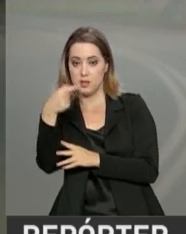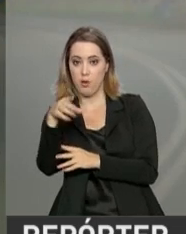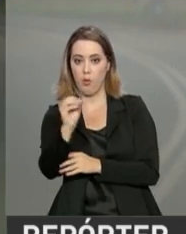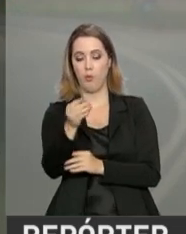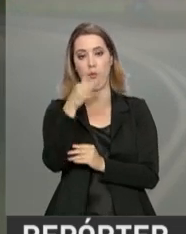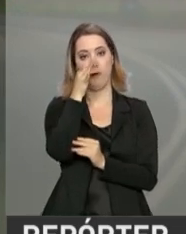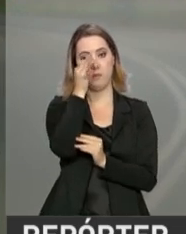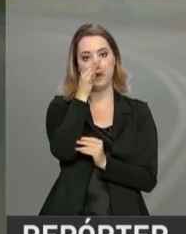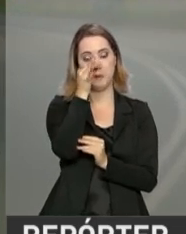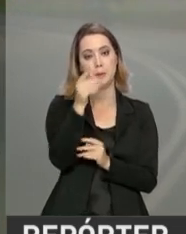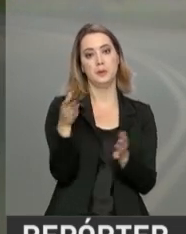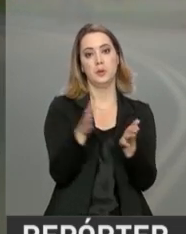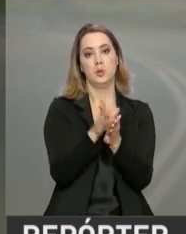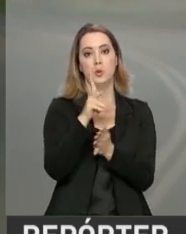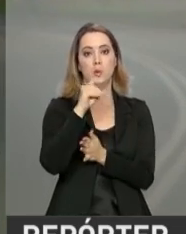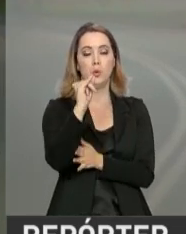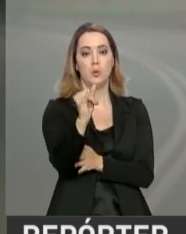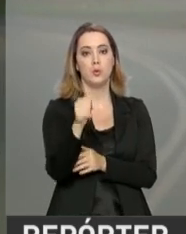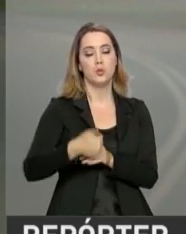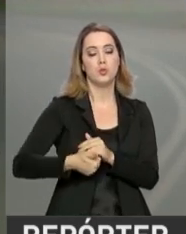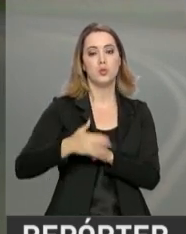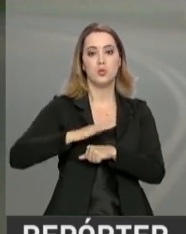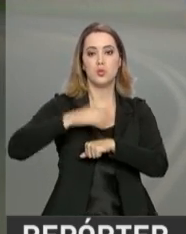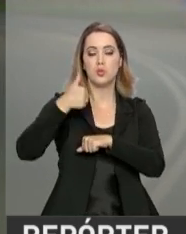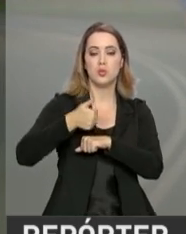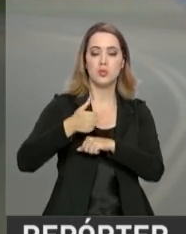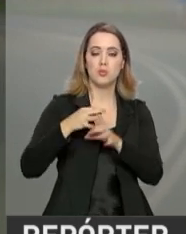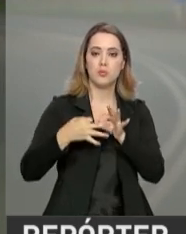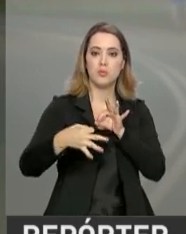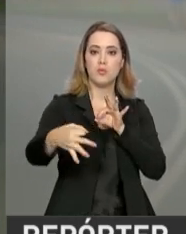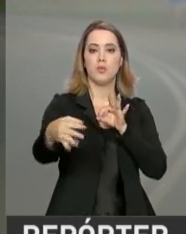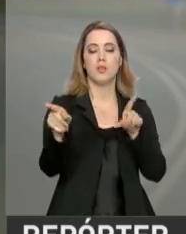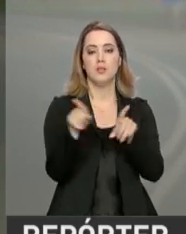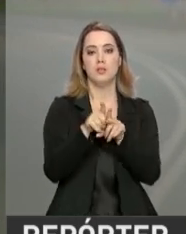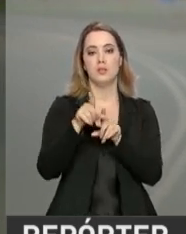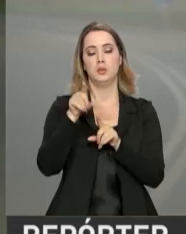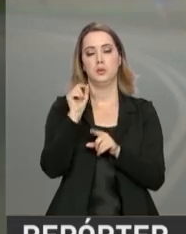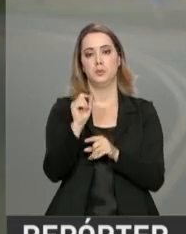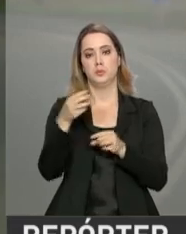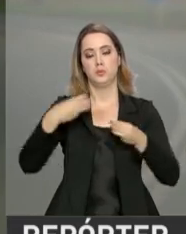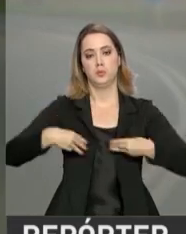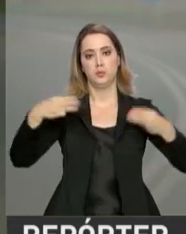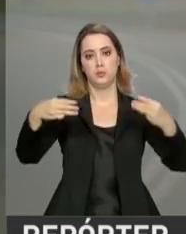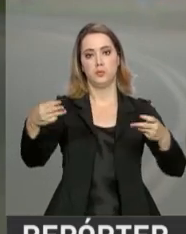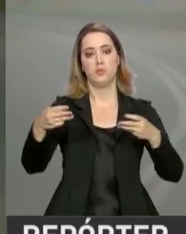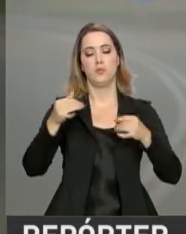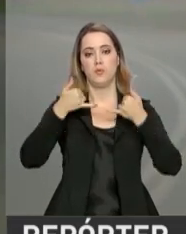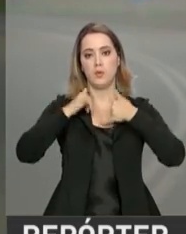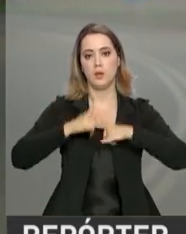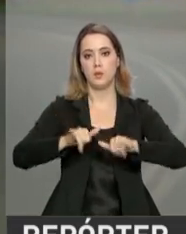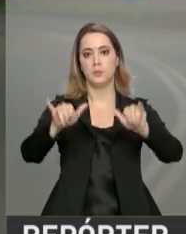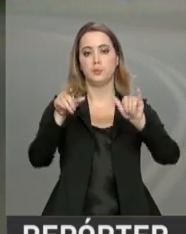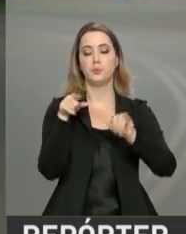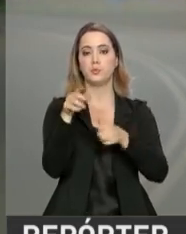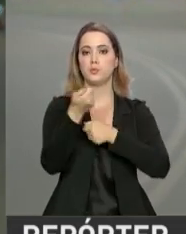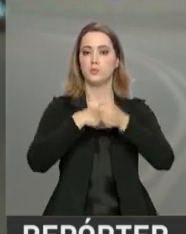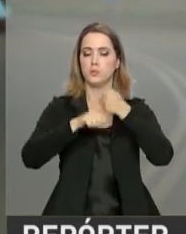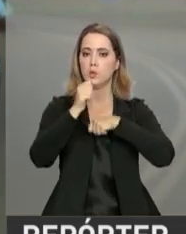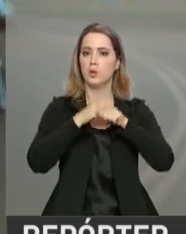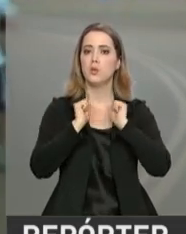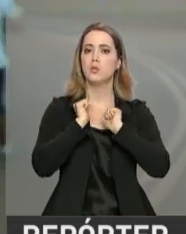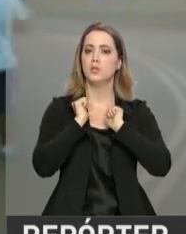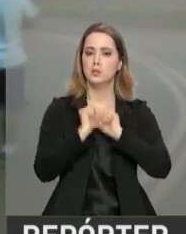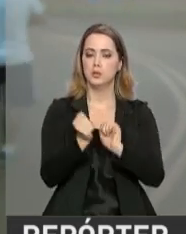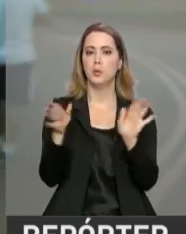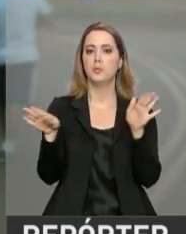E com o novo horário, o país vai economizar energia. Segundo estimativas do Ministério de Minas e Energia, essa economia pode chegar